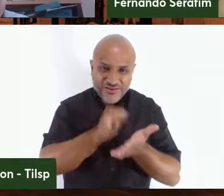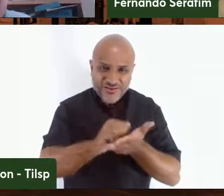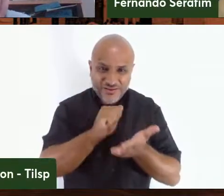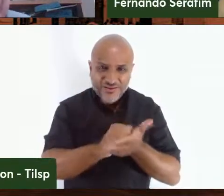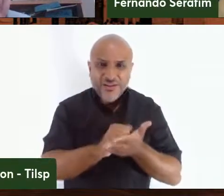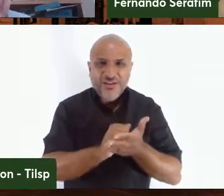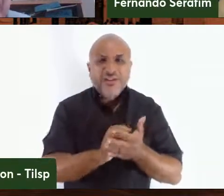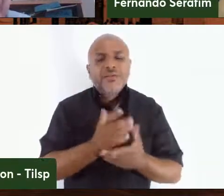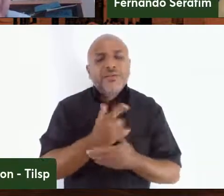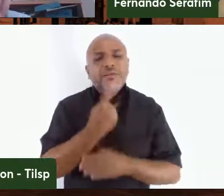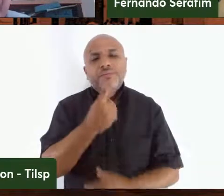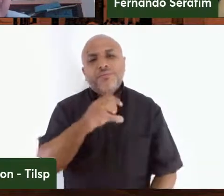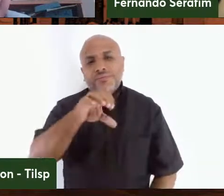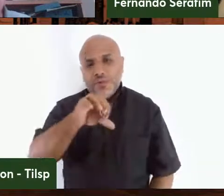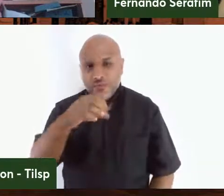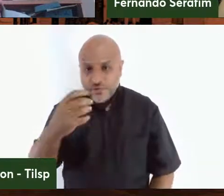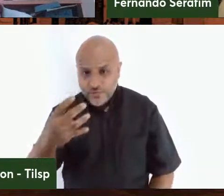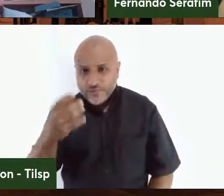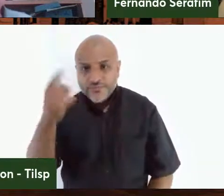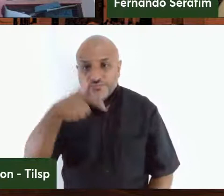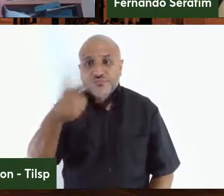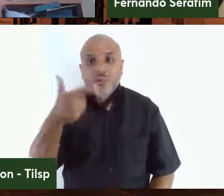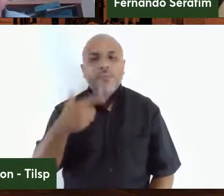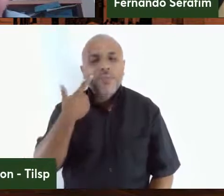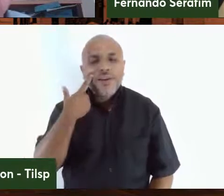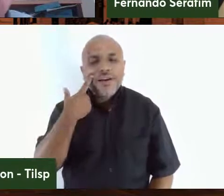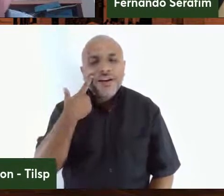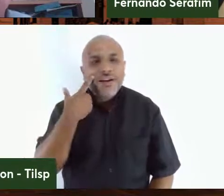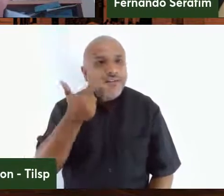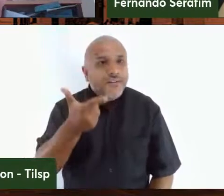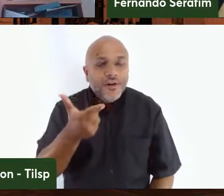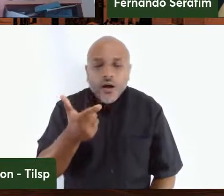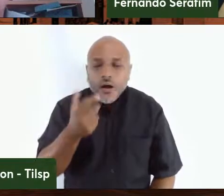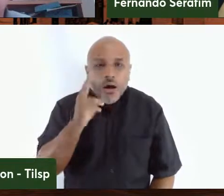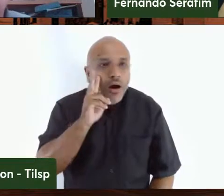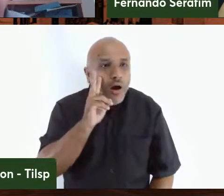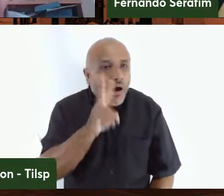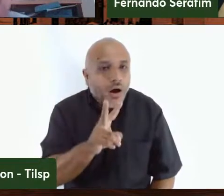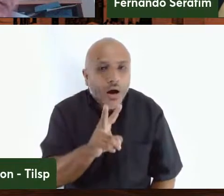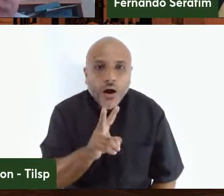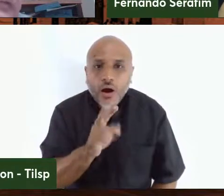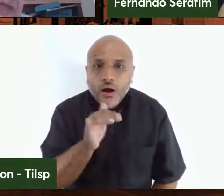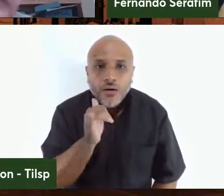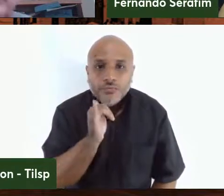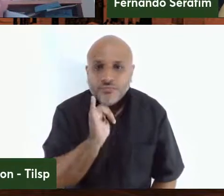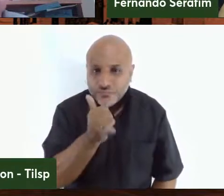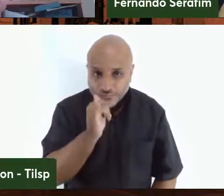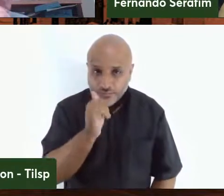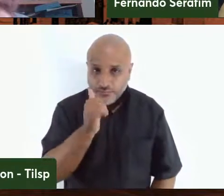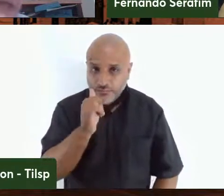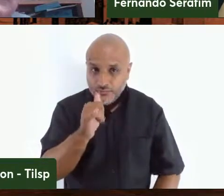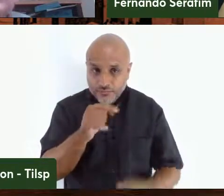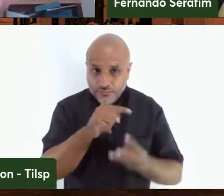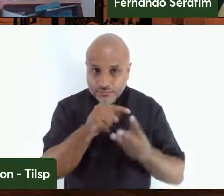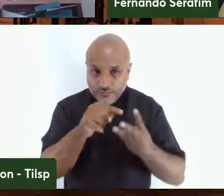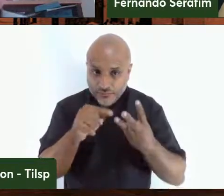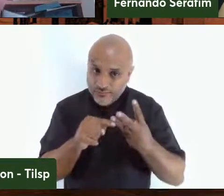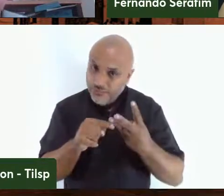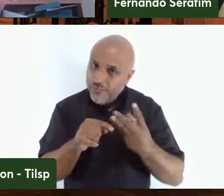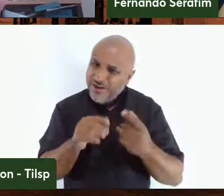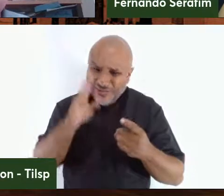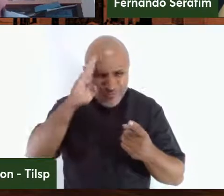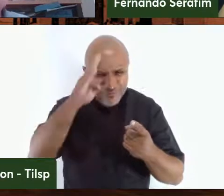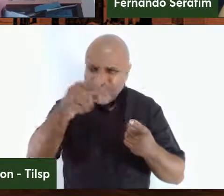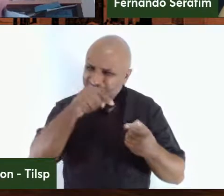34. A minha obsessão foi tamanha por esse conto, pelos três contos, mas por esse